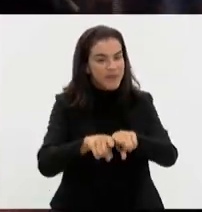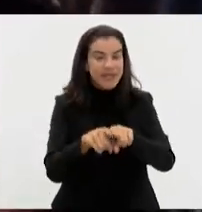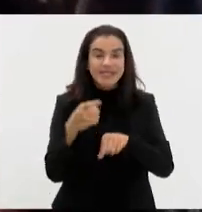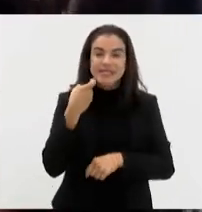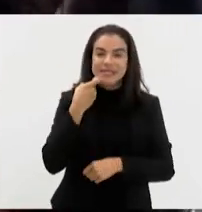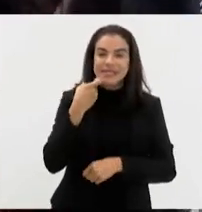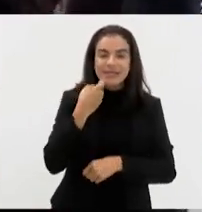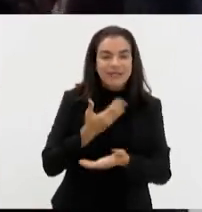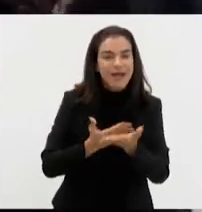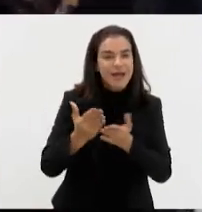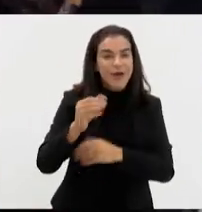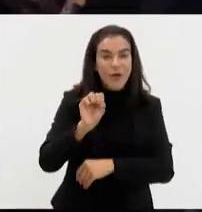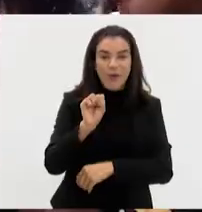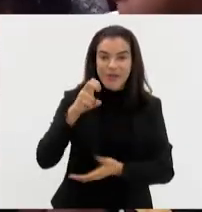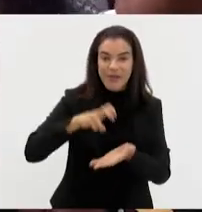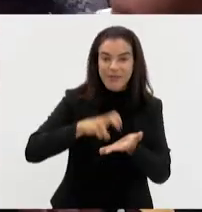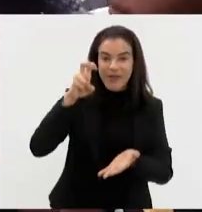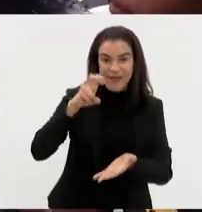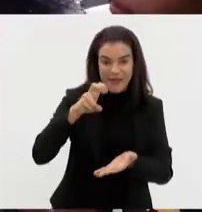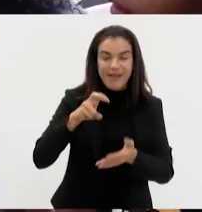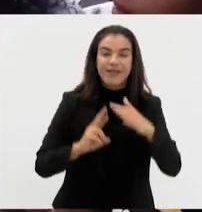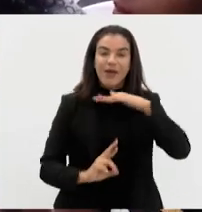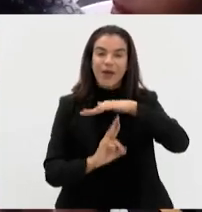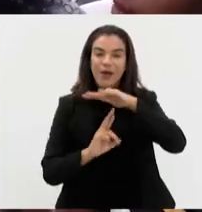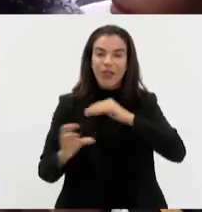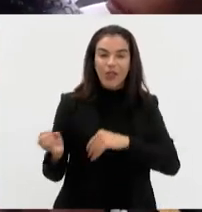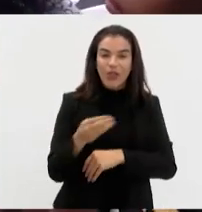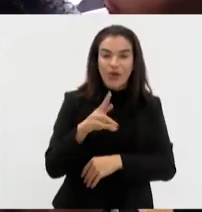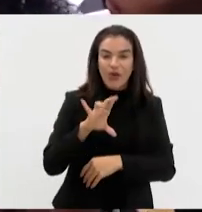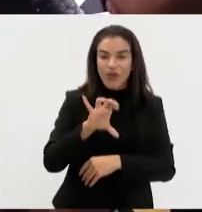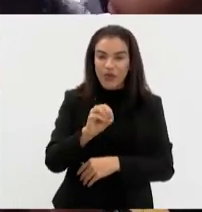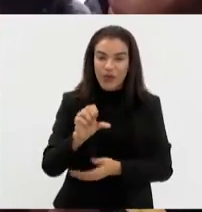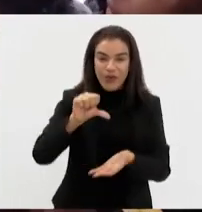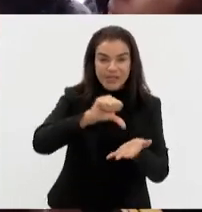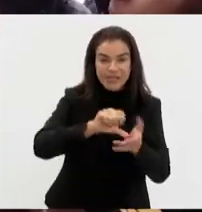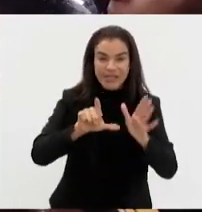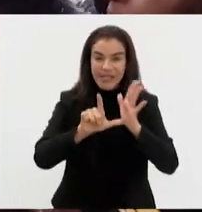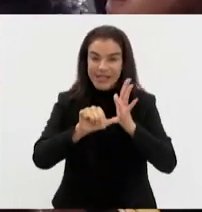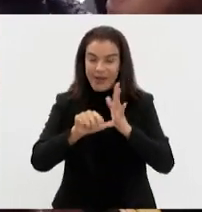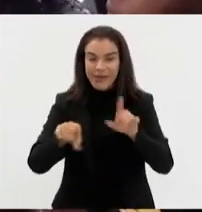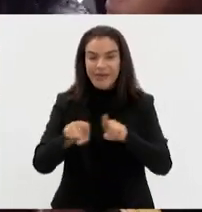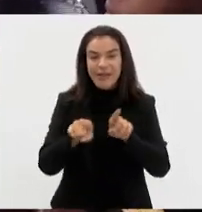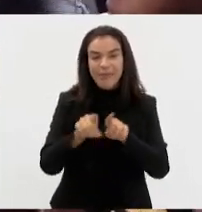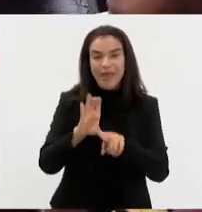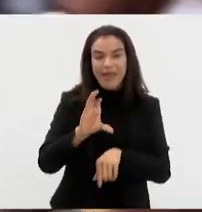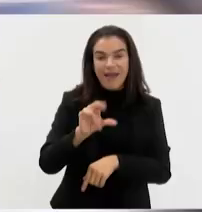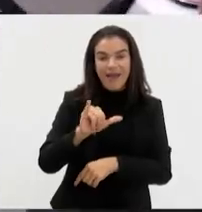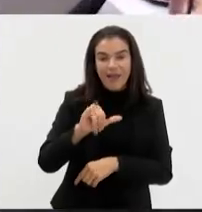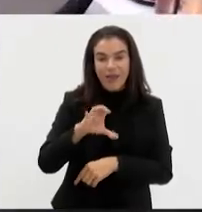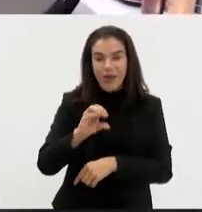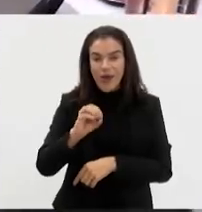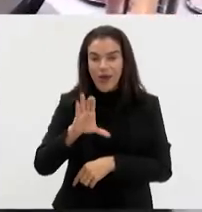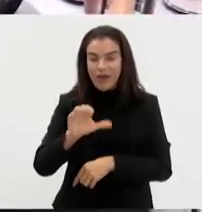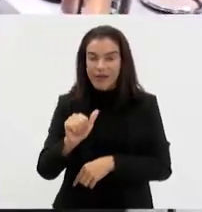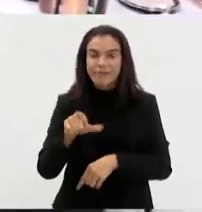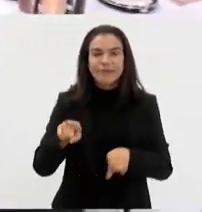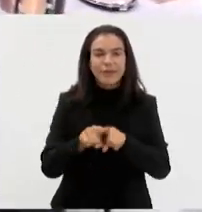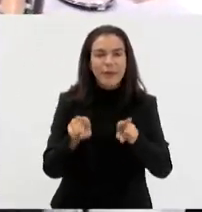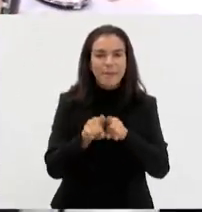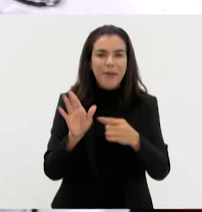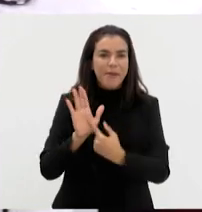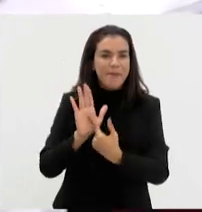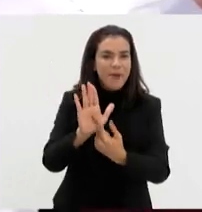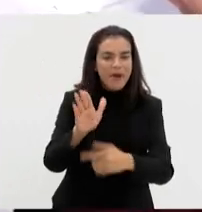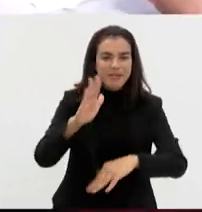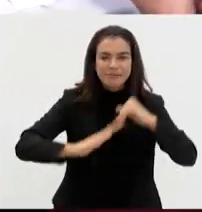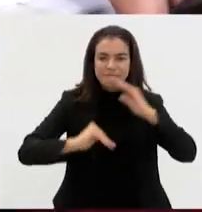sexta, a partir das 8 da manhã, na rodoviária Novo Rio, Central do Brasil, e no Largo da Carioca. Também haverá demonstração